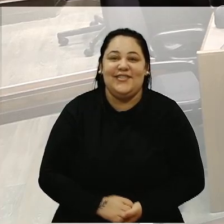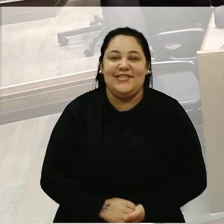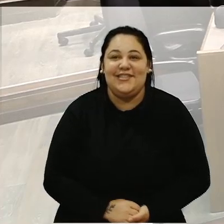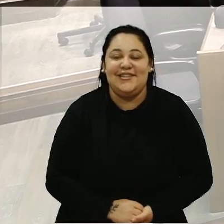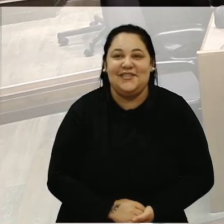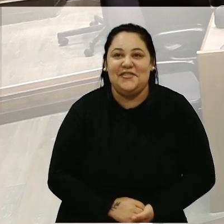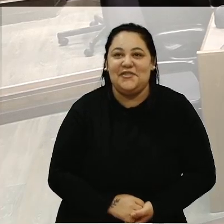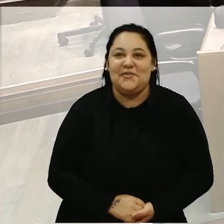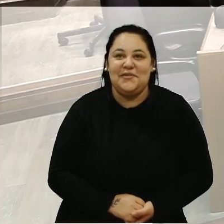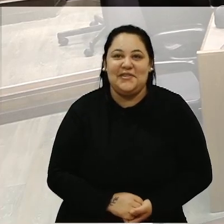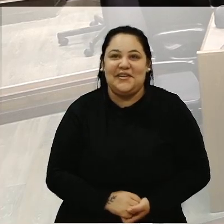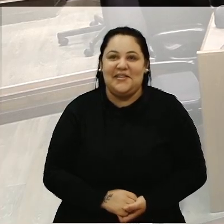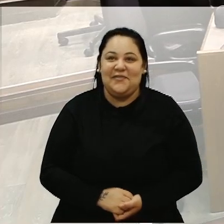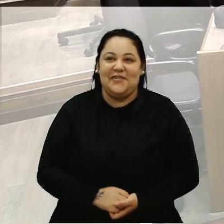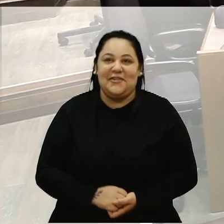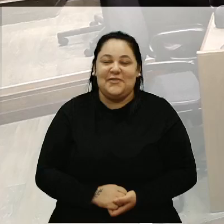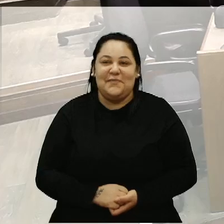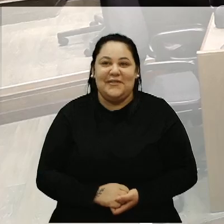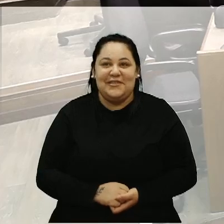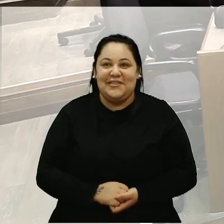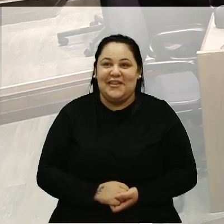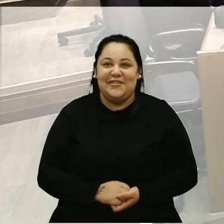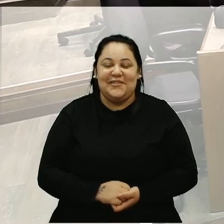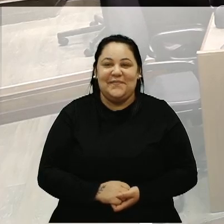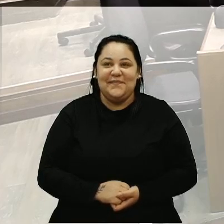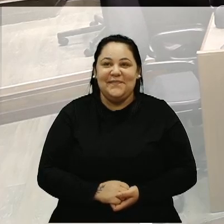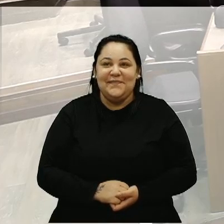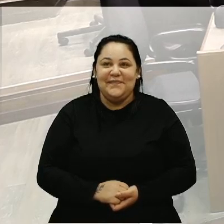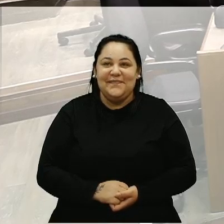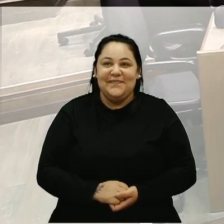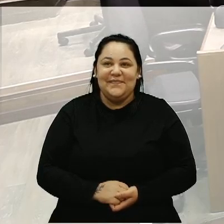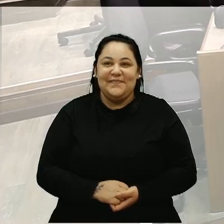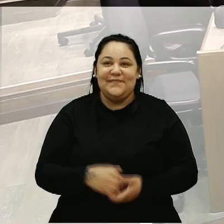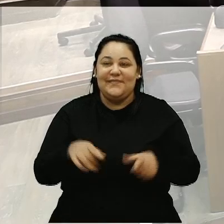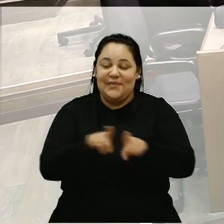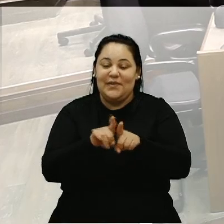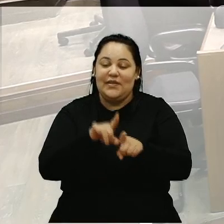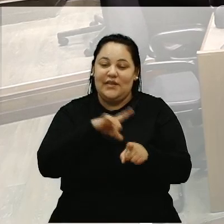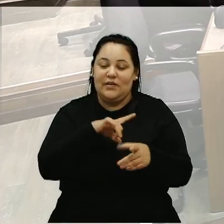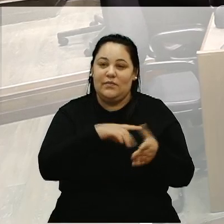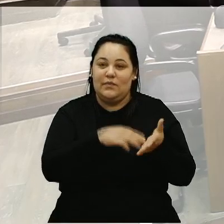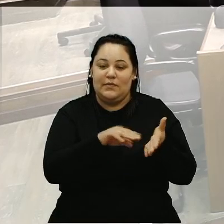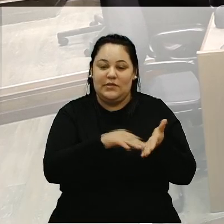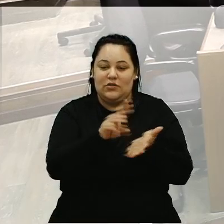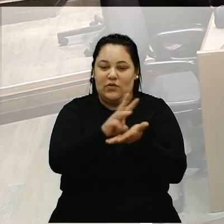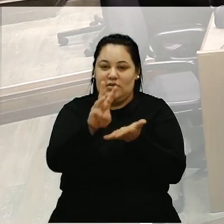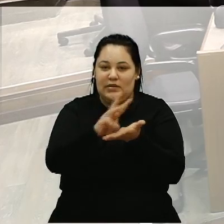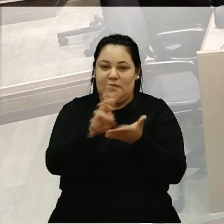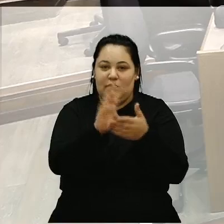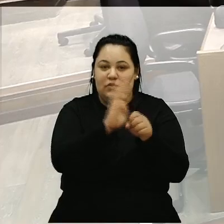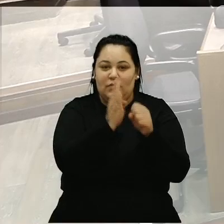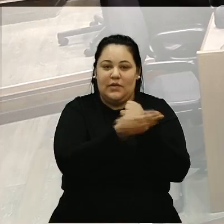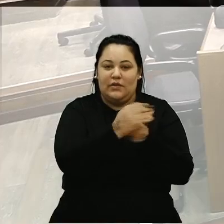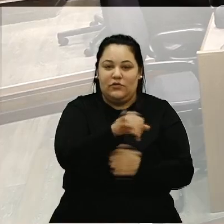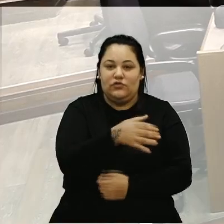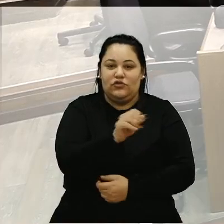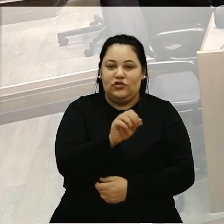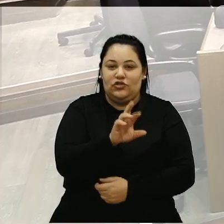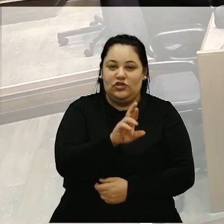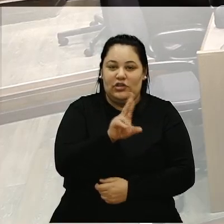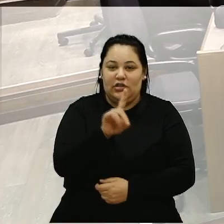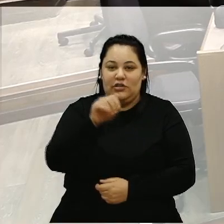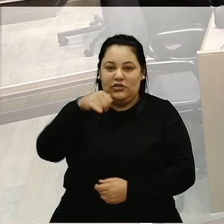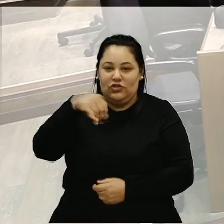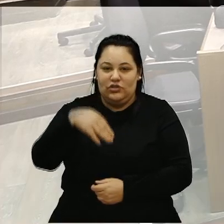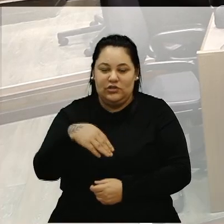Rony. Infelizmente, acabei recentemente de receber uma mensagem aqui no meu WhatsApp, lá do bairro Jardim Iracema. Já faz